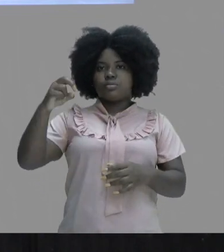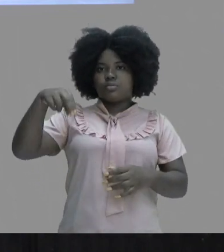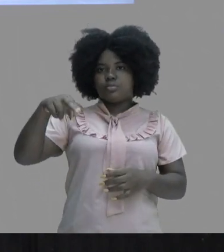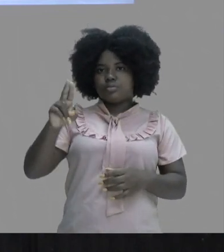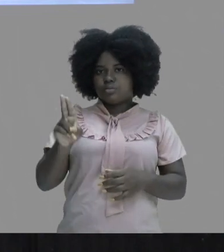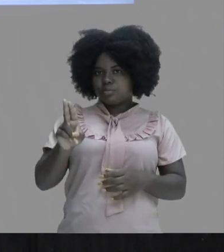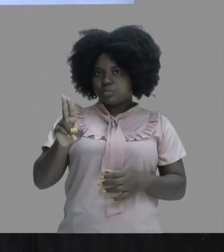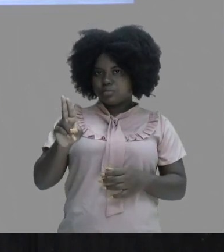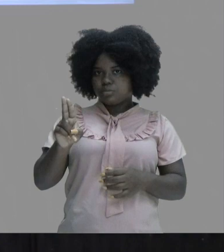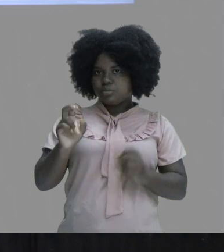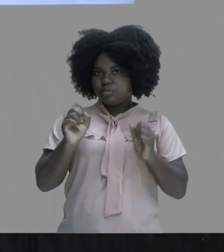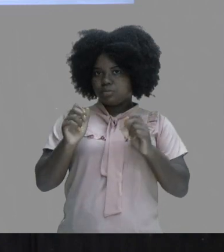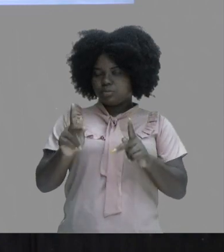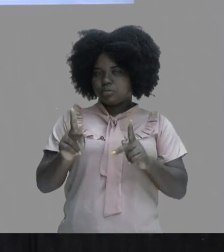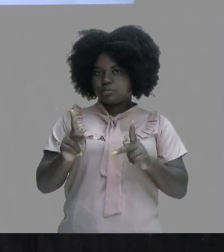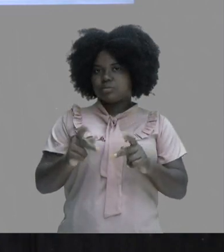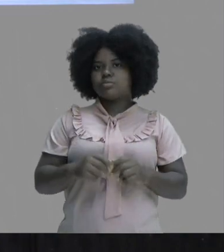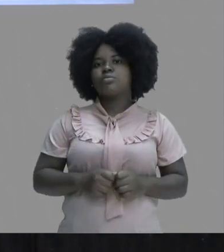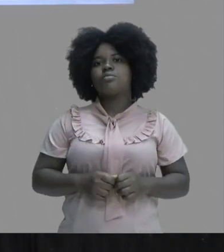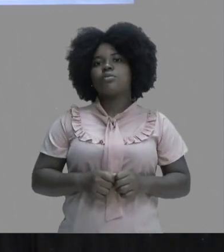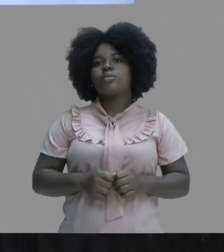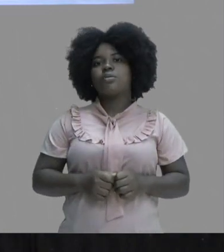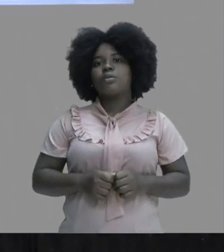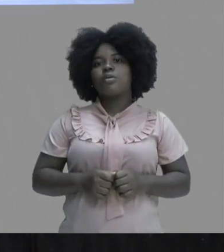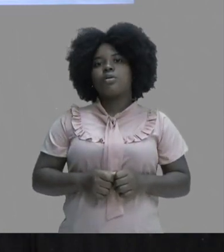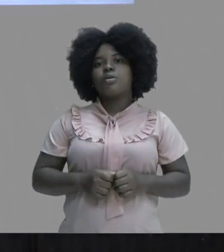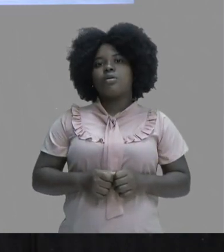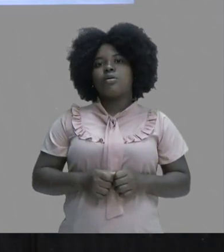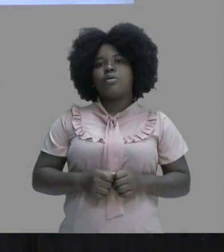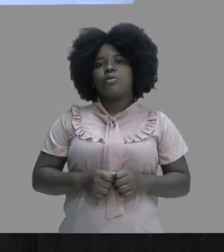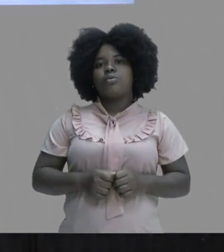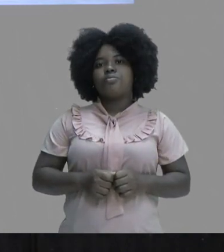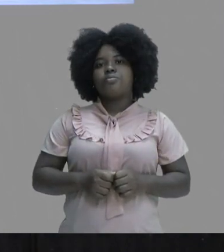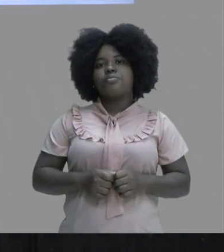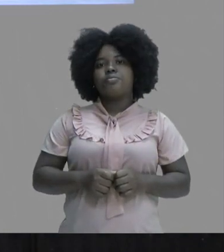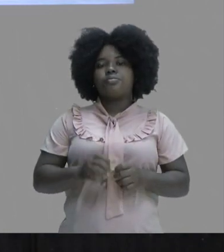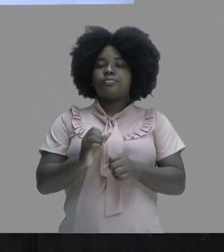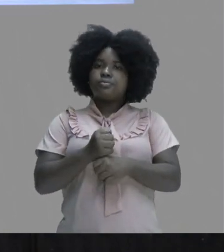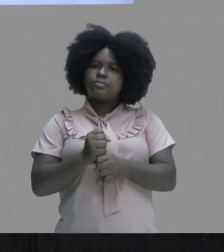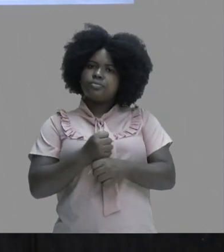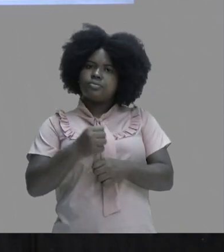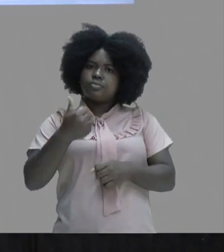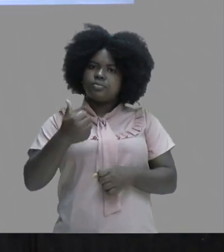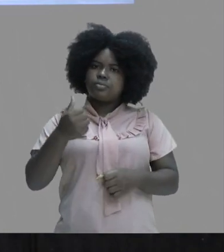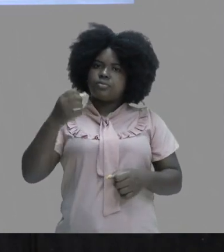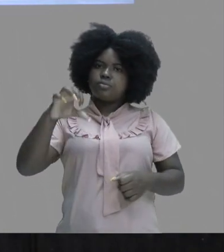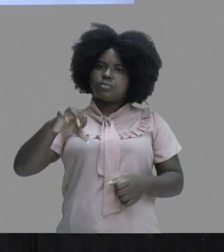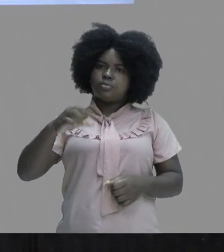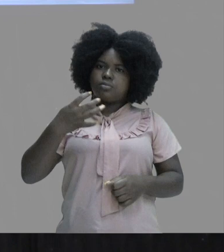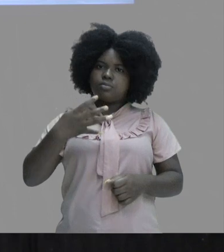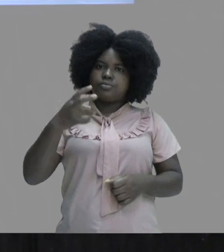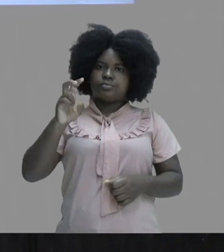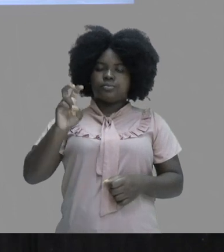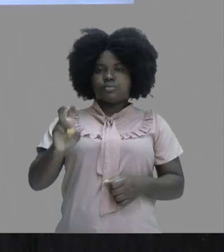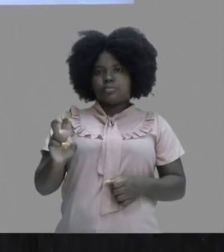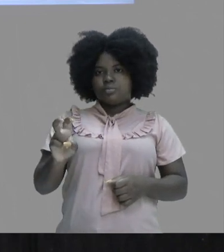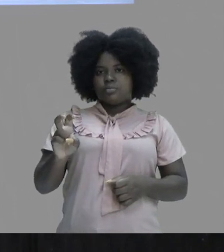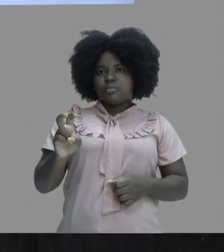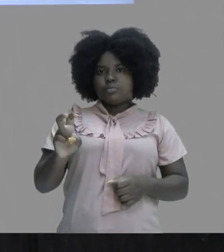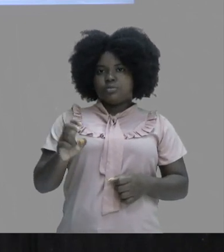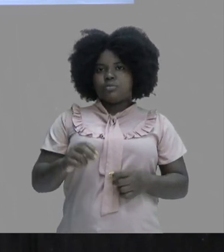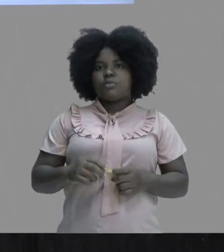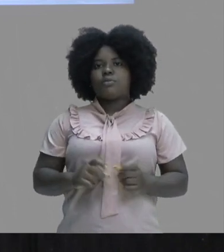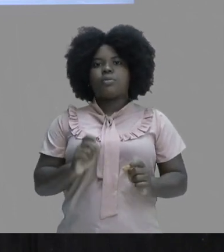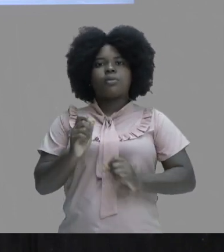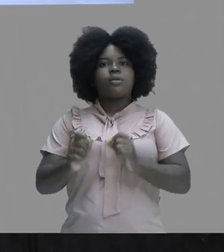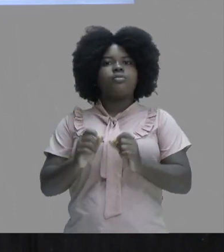Unidas. Beleza? Em 1945, quando acabou a guerra, as Nações Unidas, a ONU,